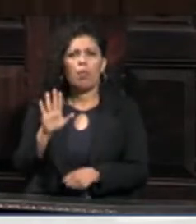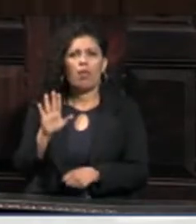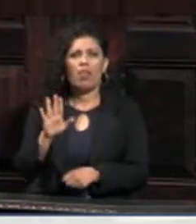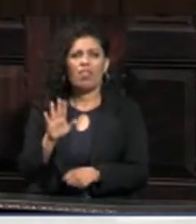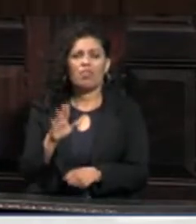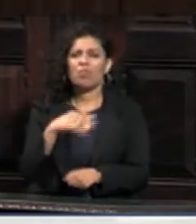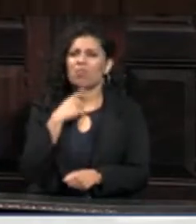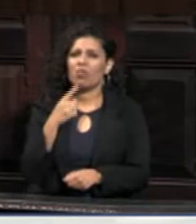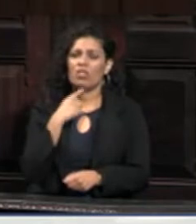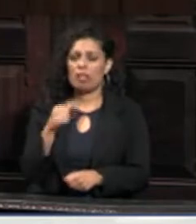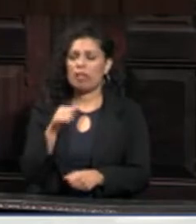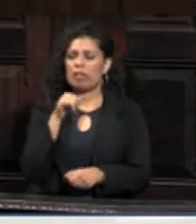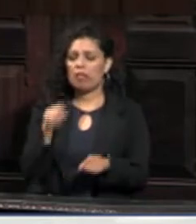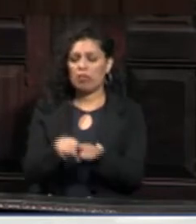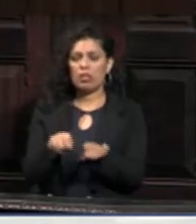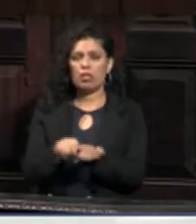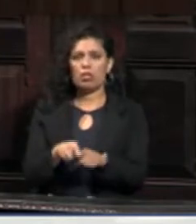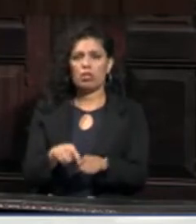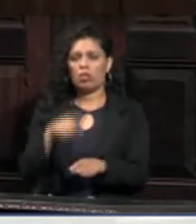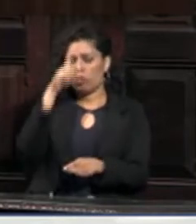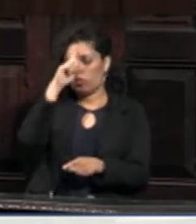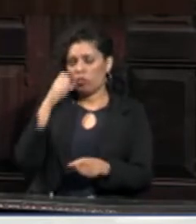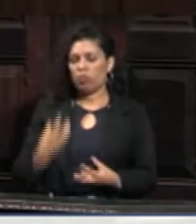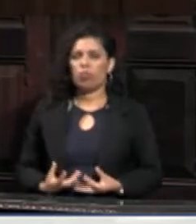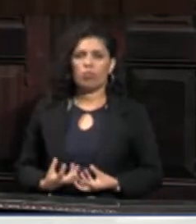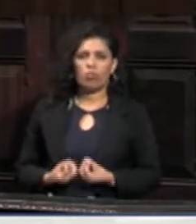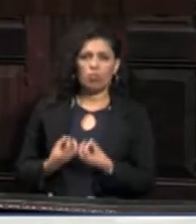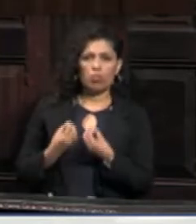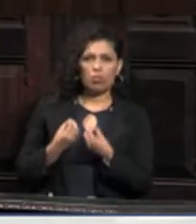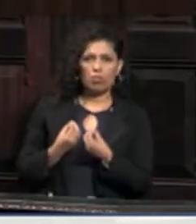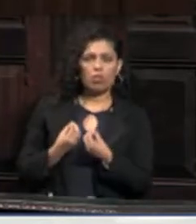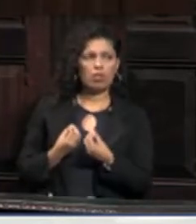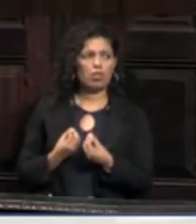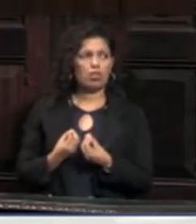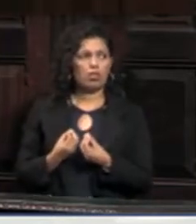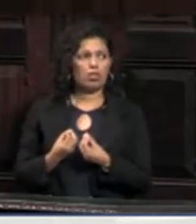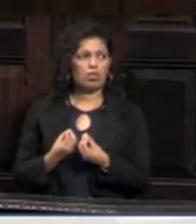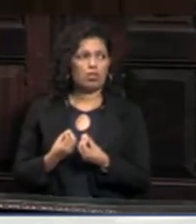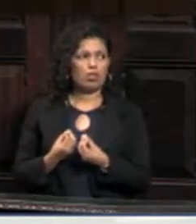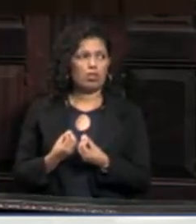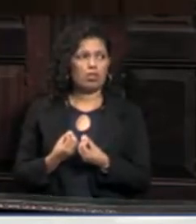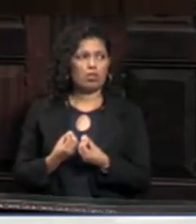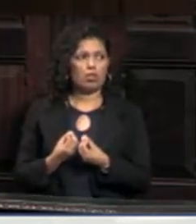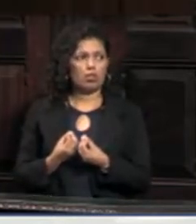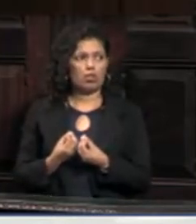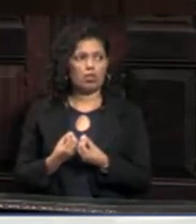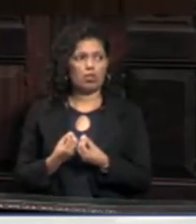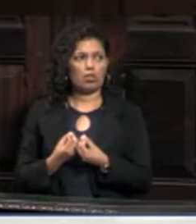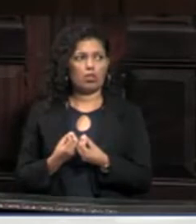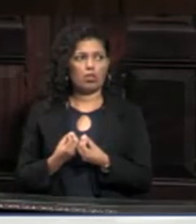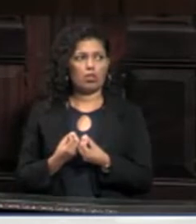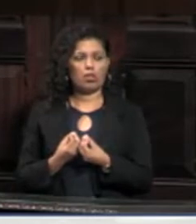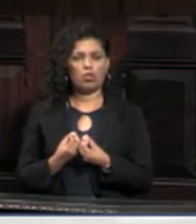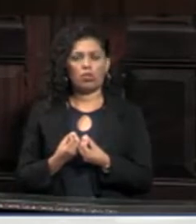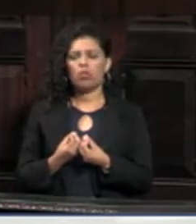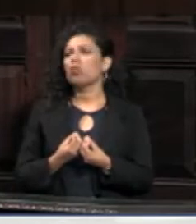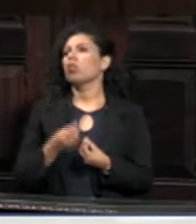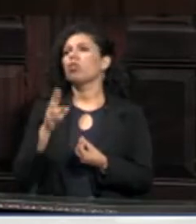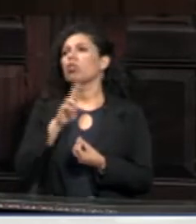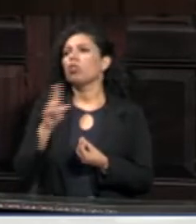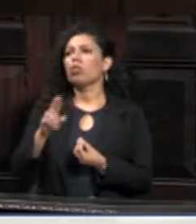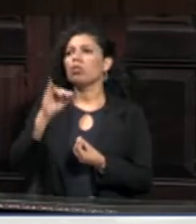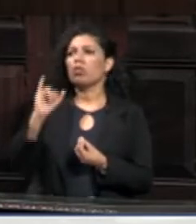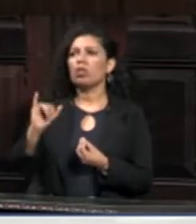do Câncer, que destruiu o hospital que era dos servidores, o IASERJ,